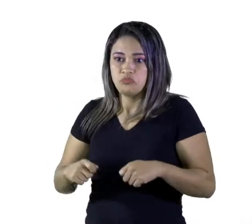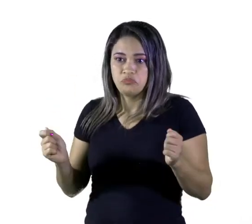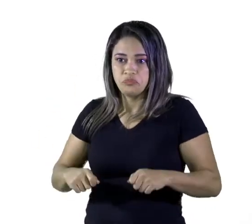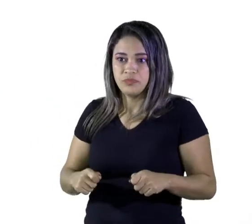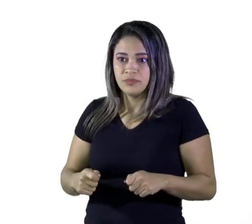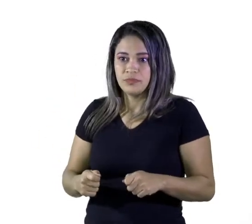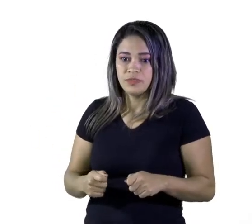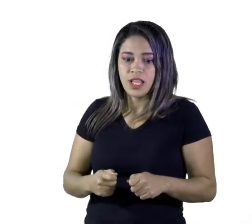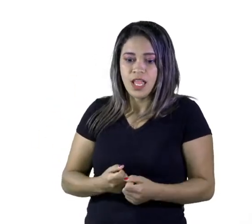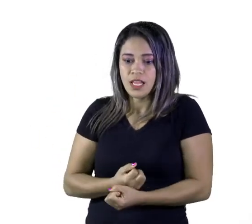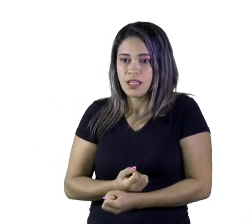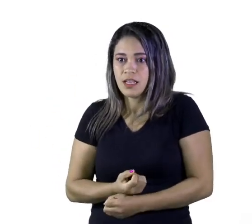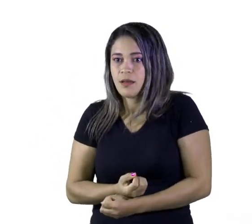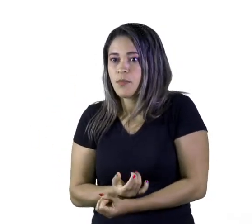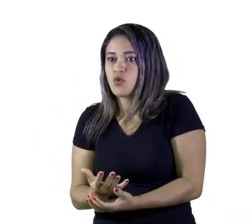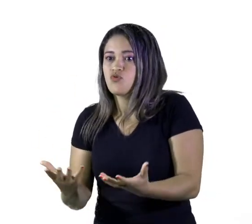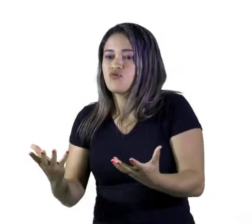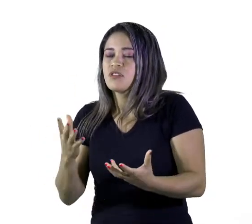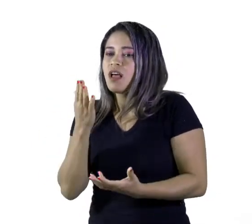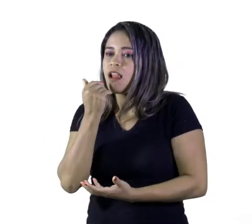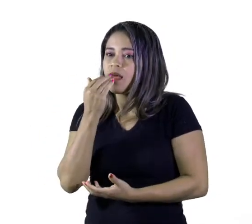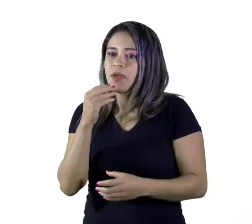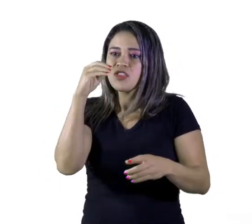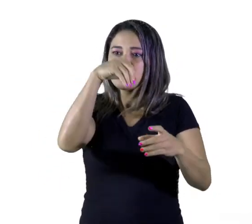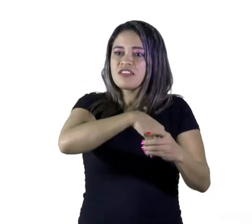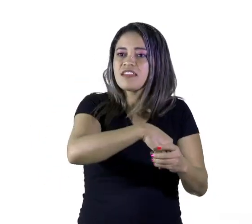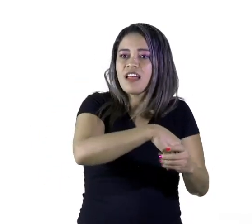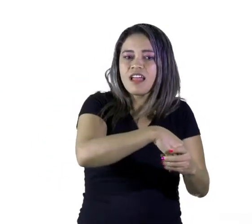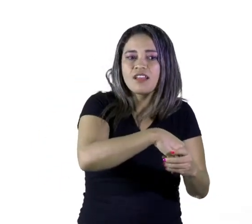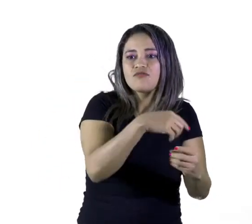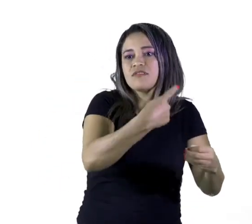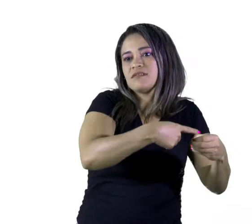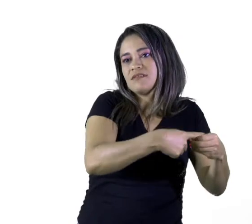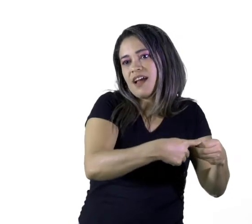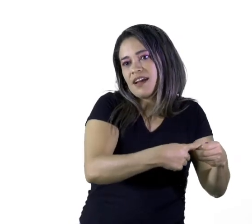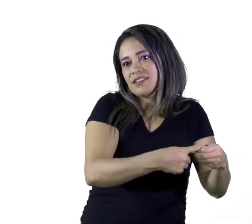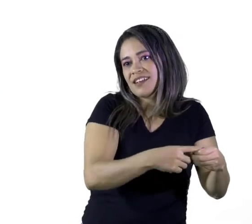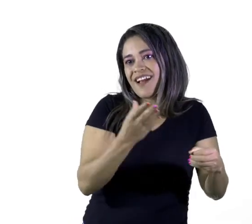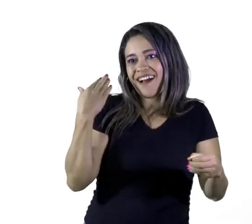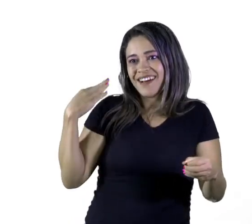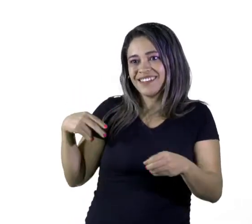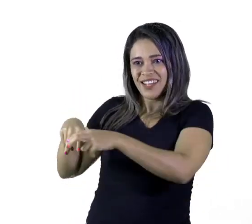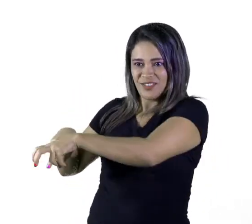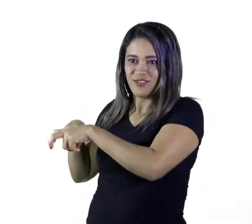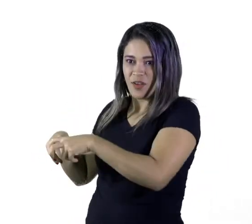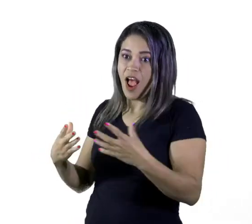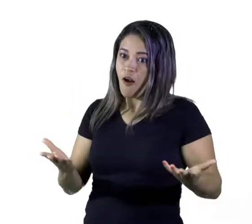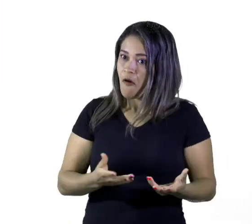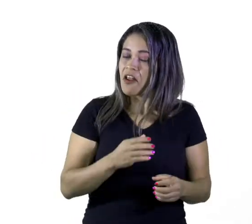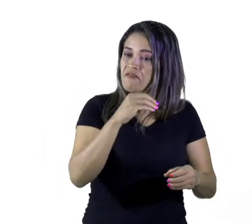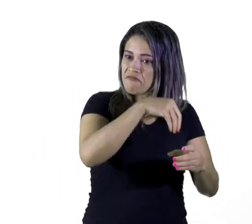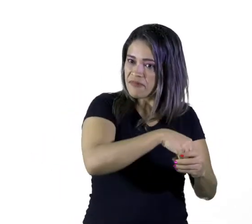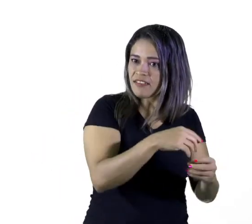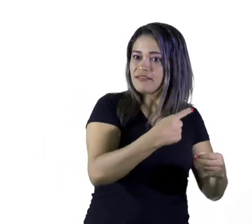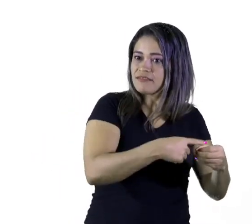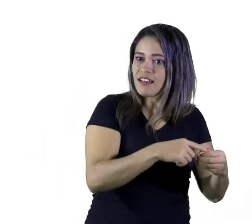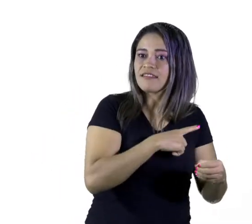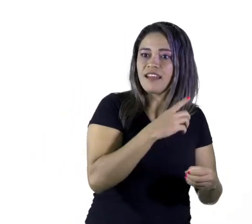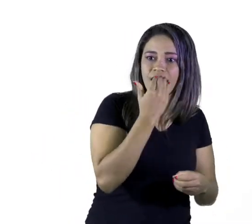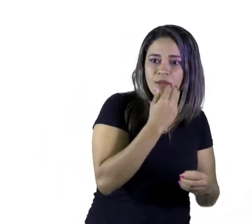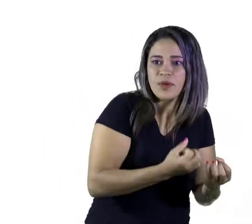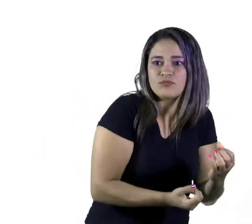dentro da cidade. Não é mais só uma dádiva do campo, certo? A concentração de atividades de